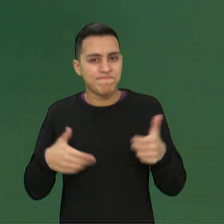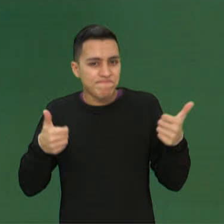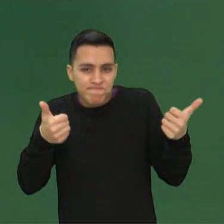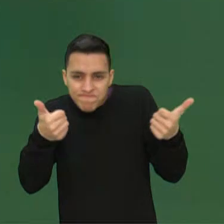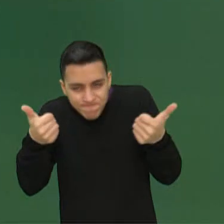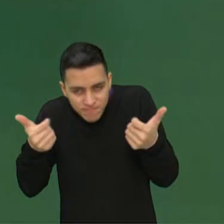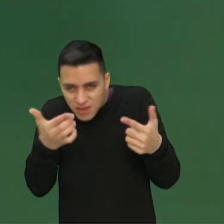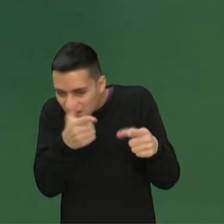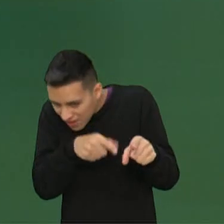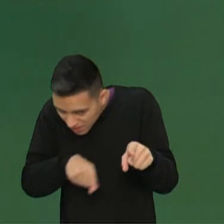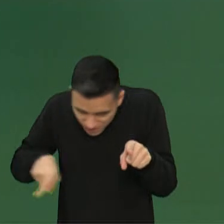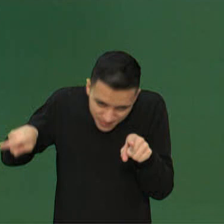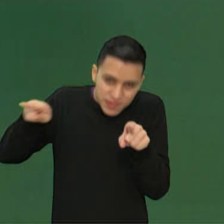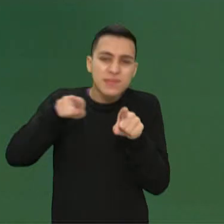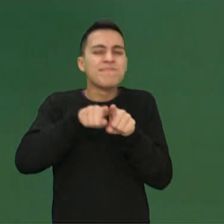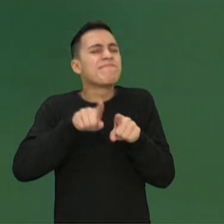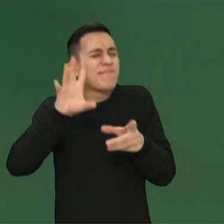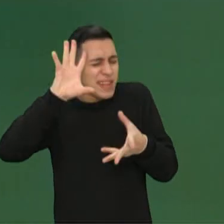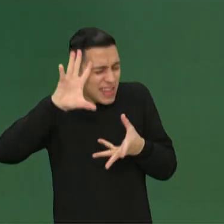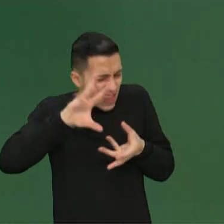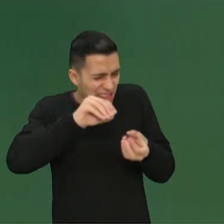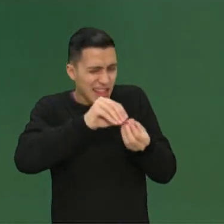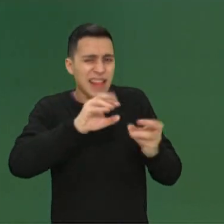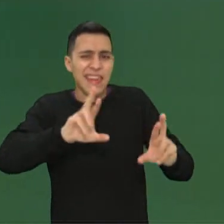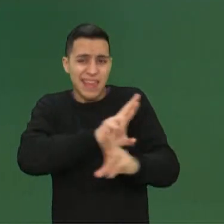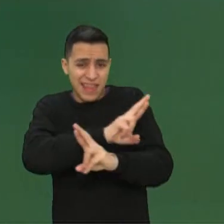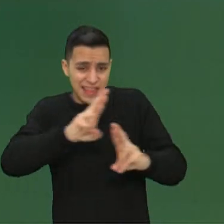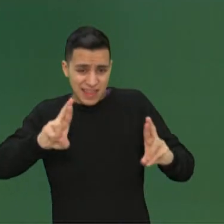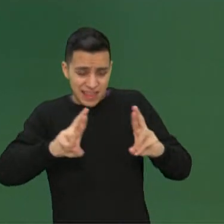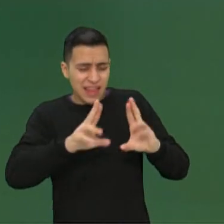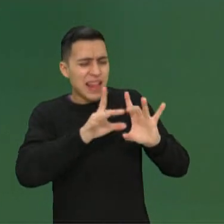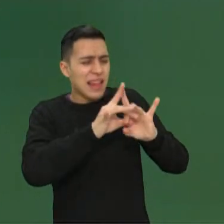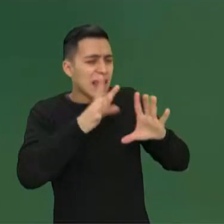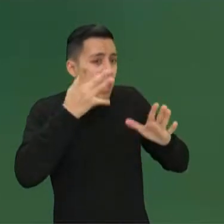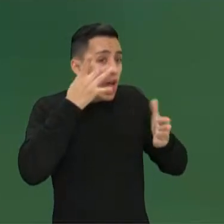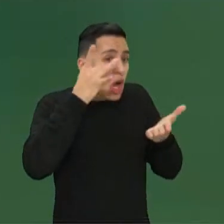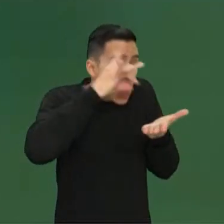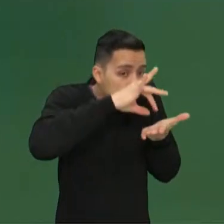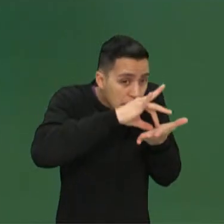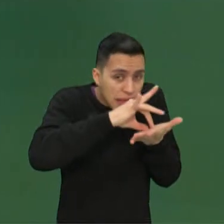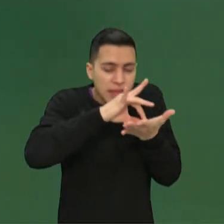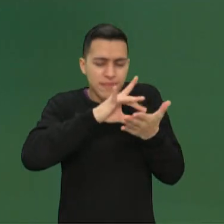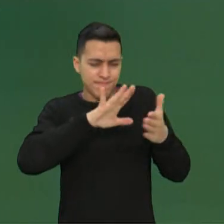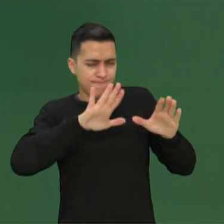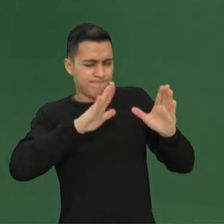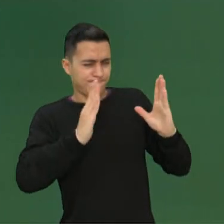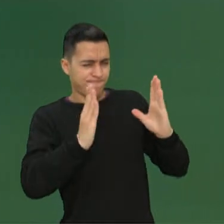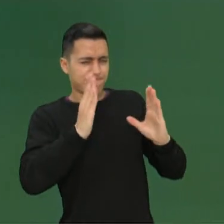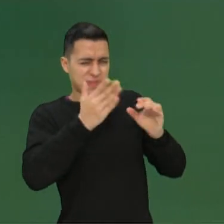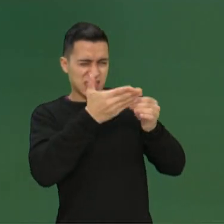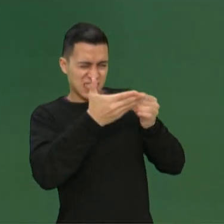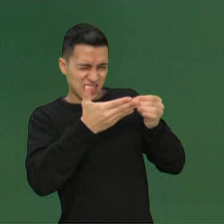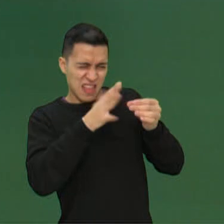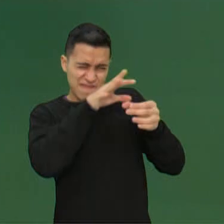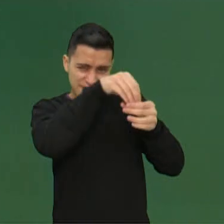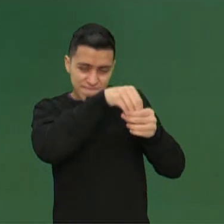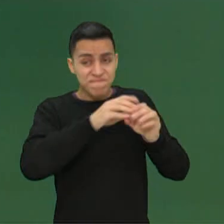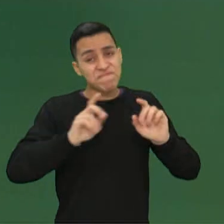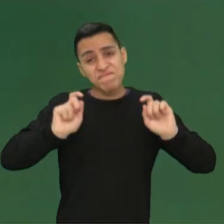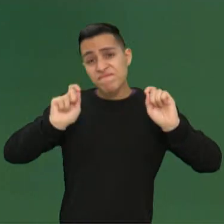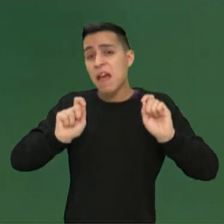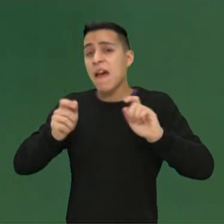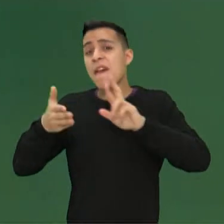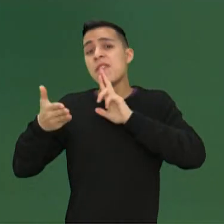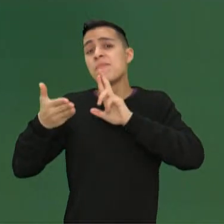Estamos de volta aqui então, pessoal, para entender essa relação, né, da liberdade concreta dentro do Estado, tá? Uma das respostas possíveis que a gente poderia